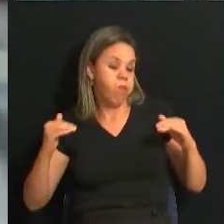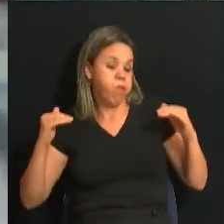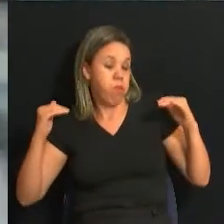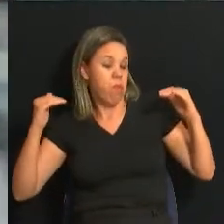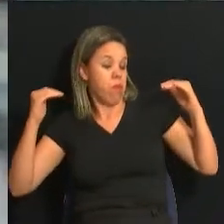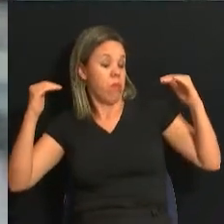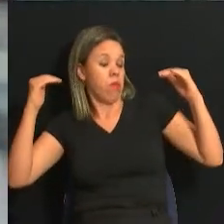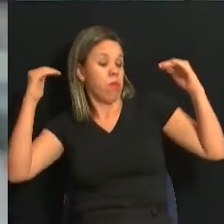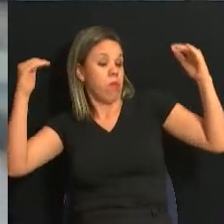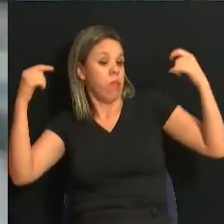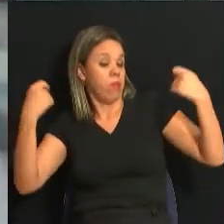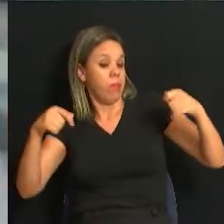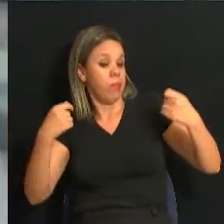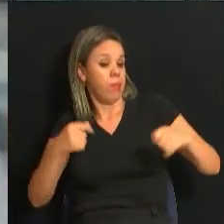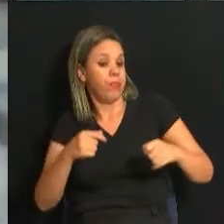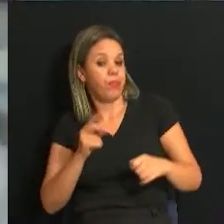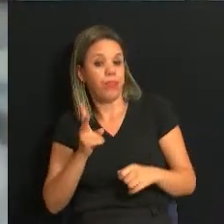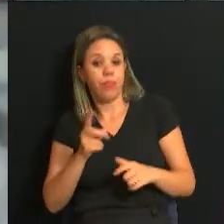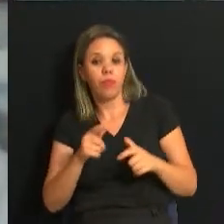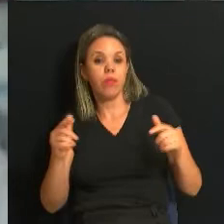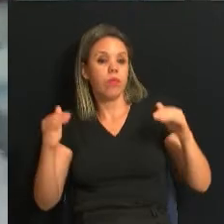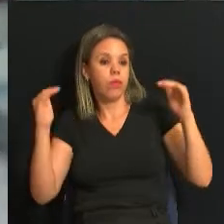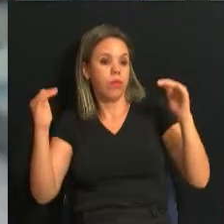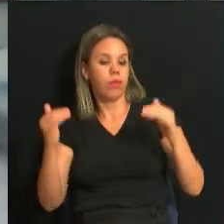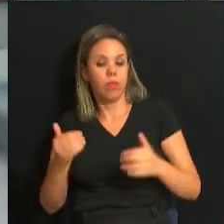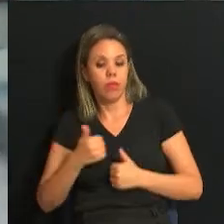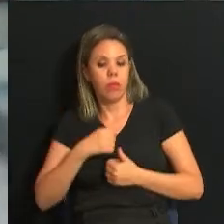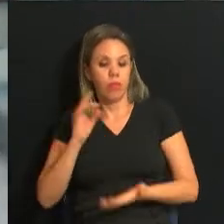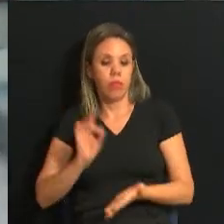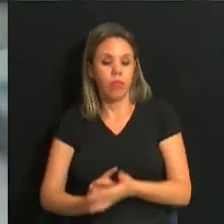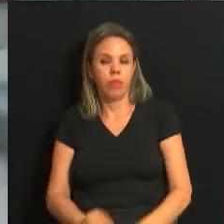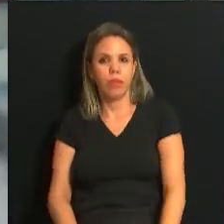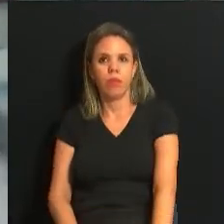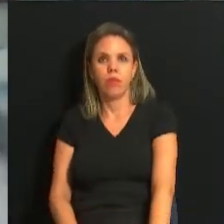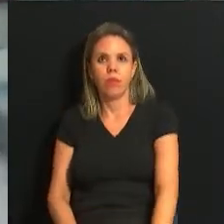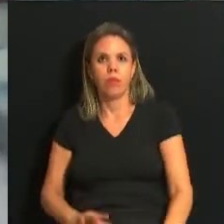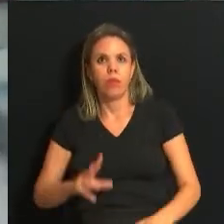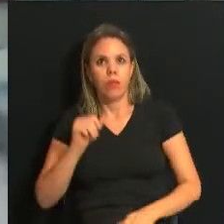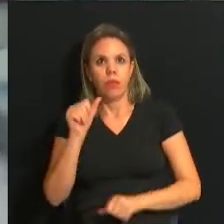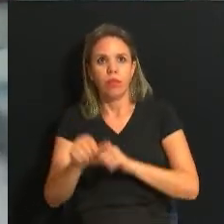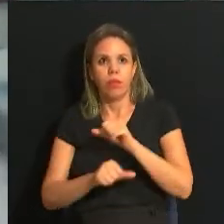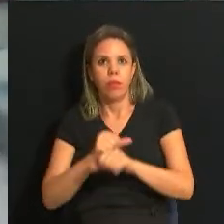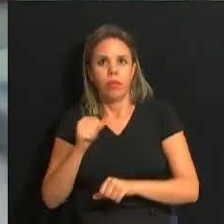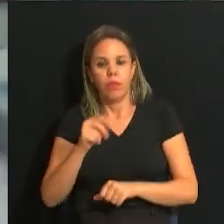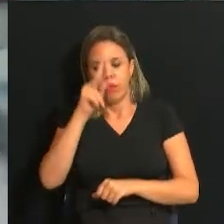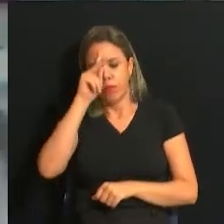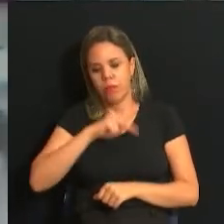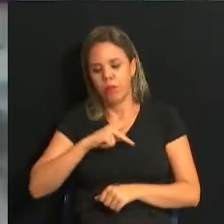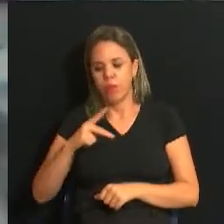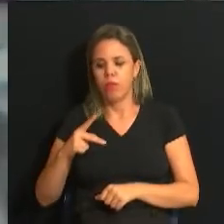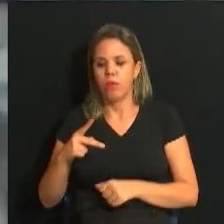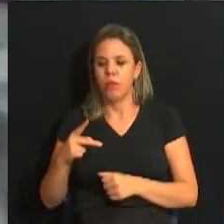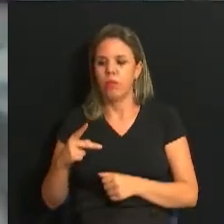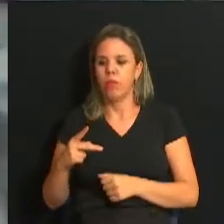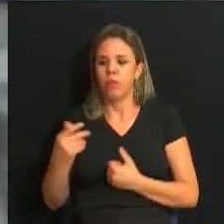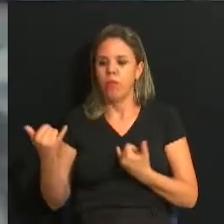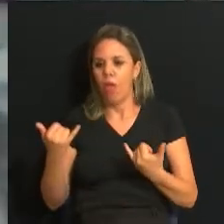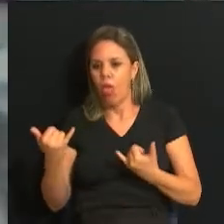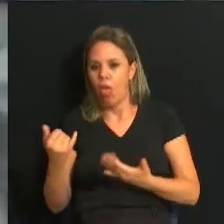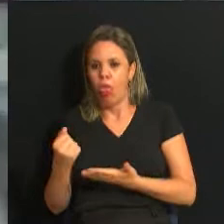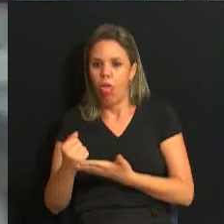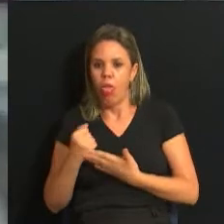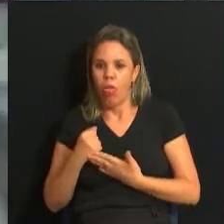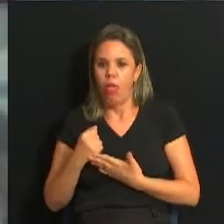uma necessidade tão grande de autoafirmação que tudo vira em torno dela. É a vida dela,